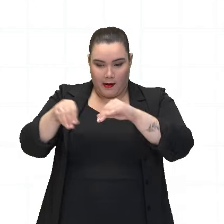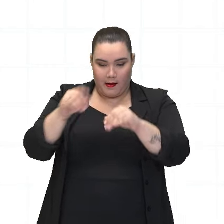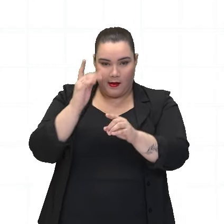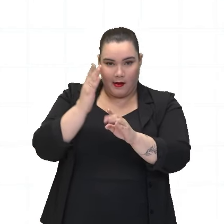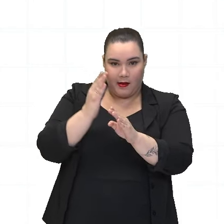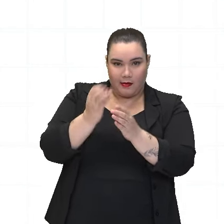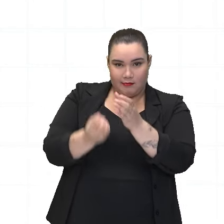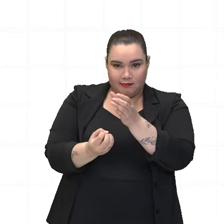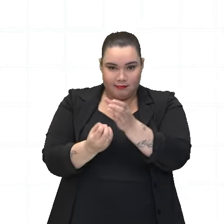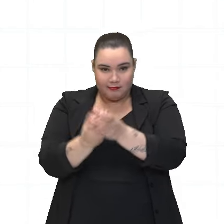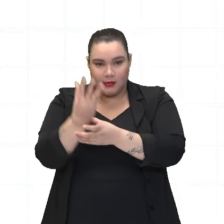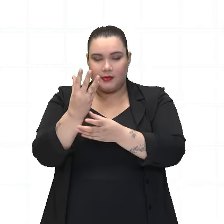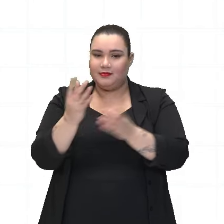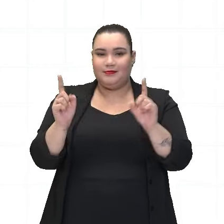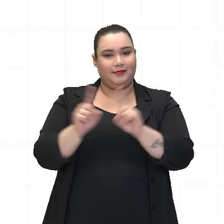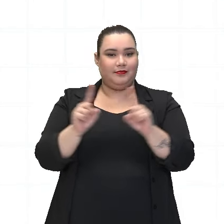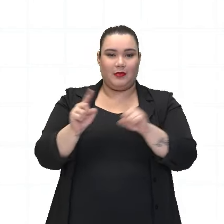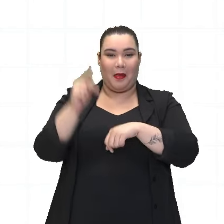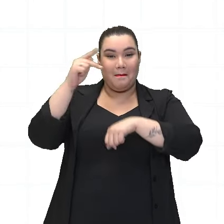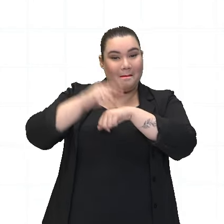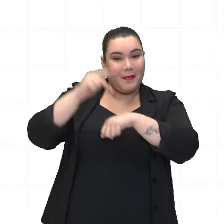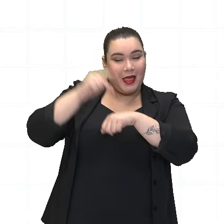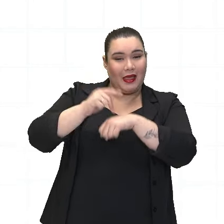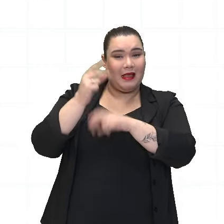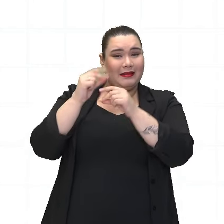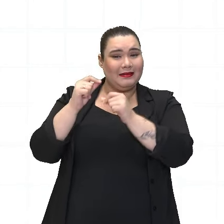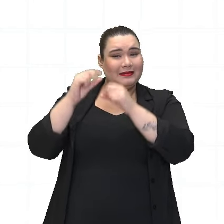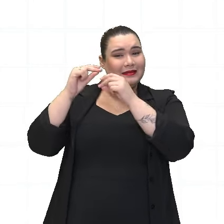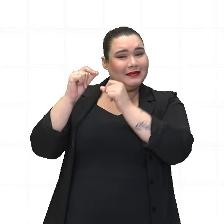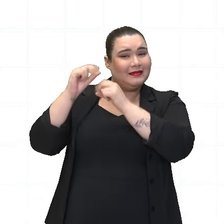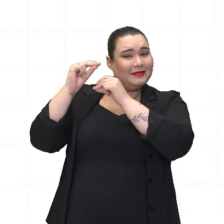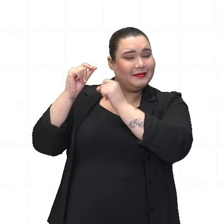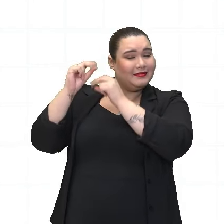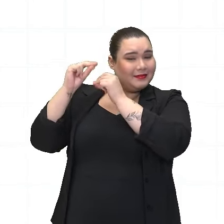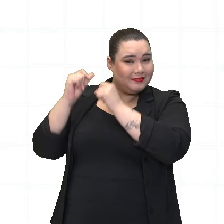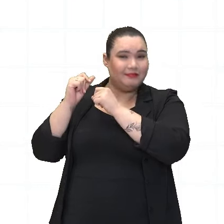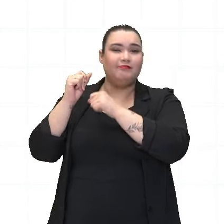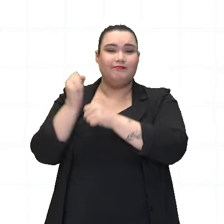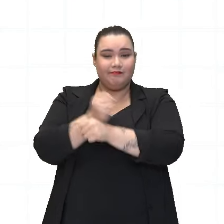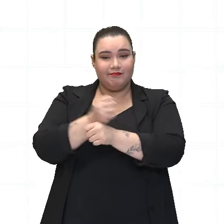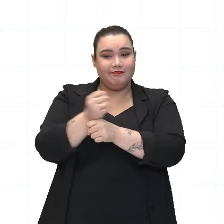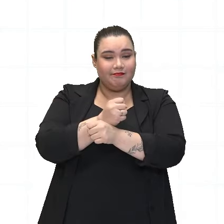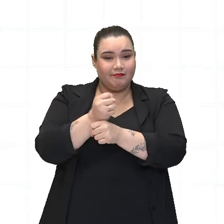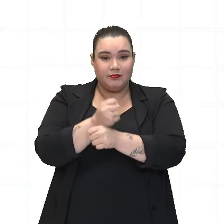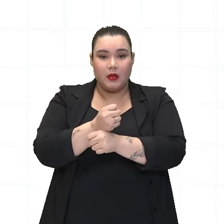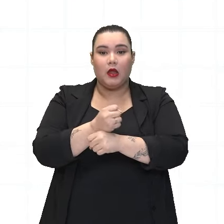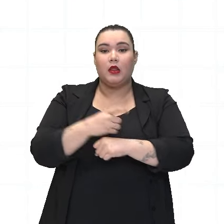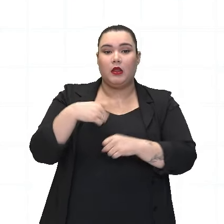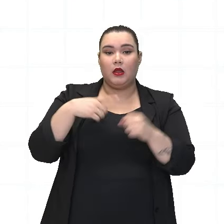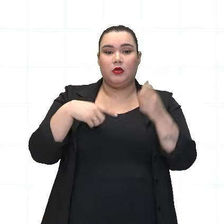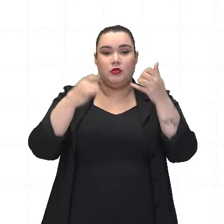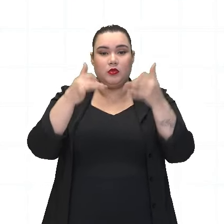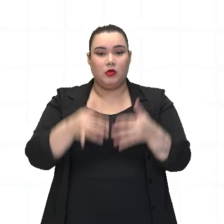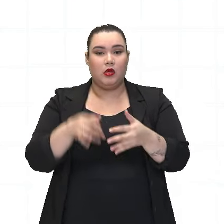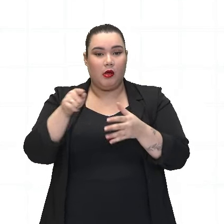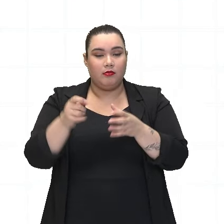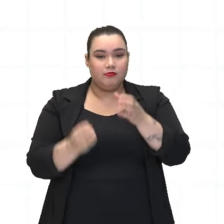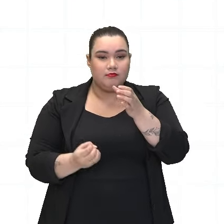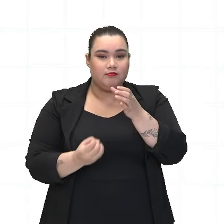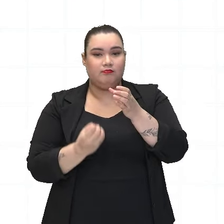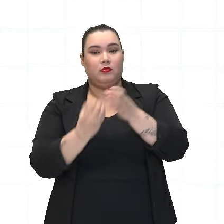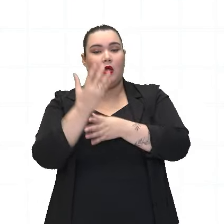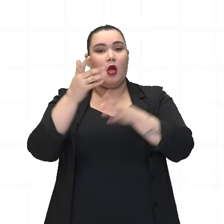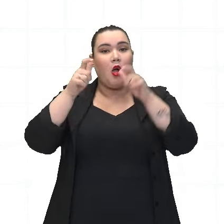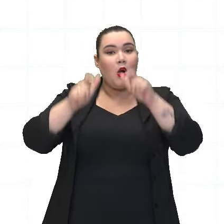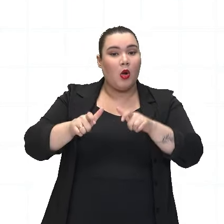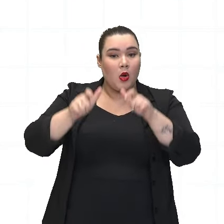As pedras existentes existem há bilhões de anos e há relatos de que suas primeiras